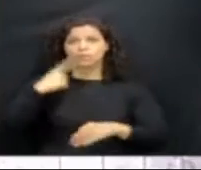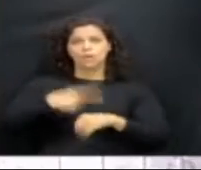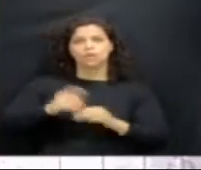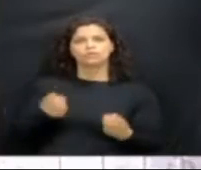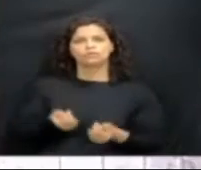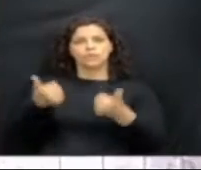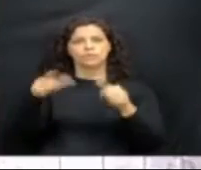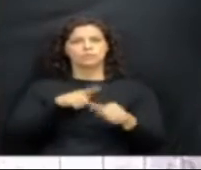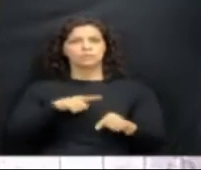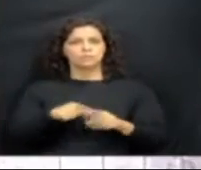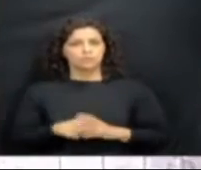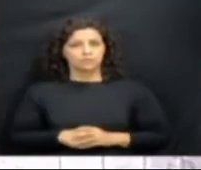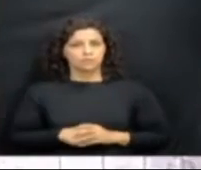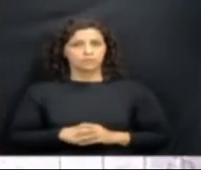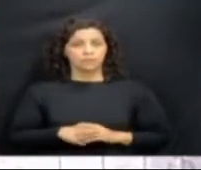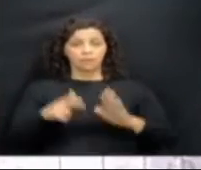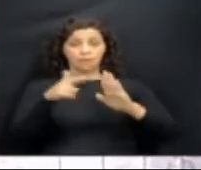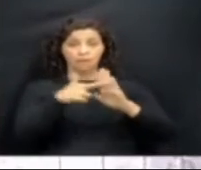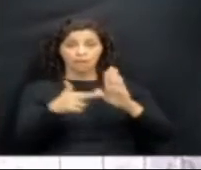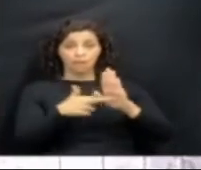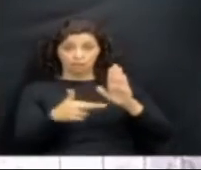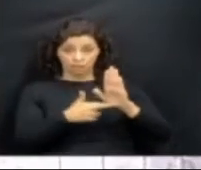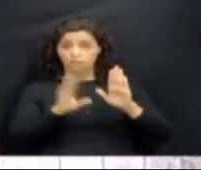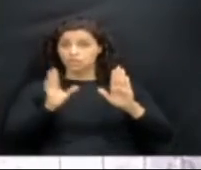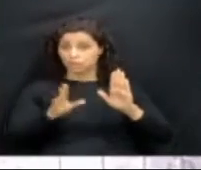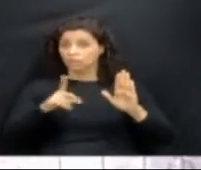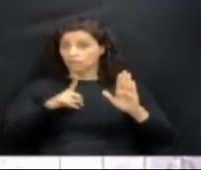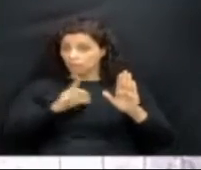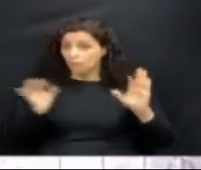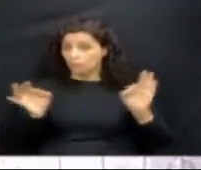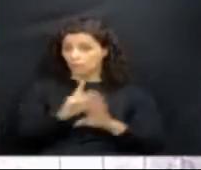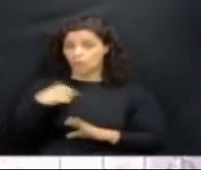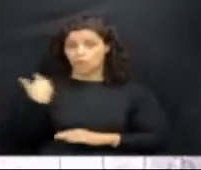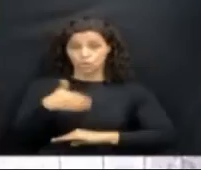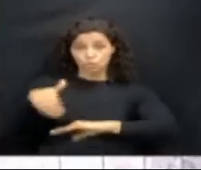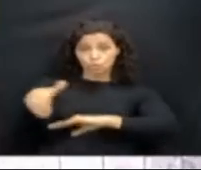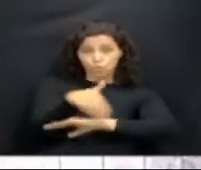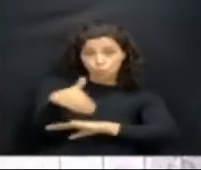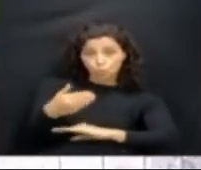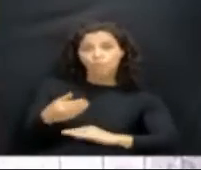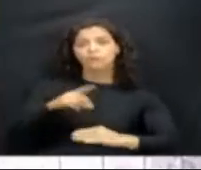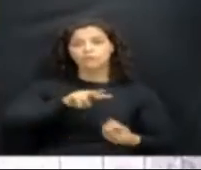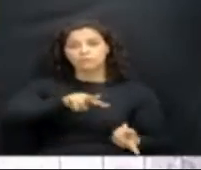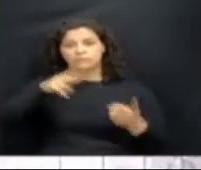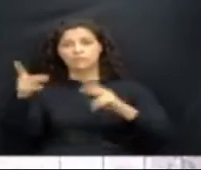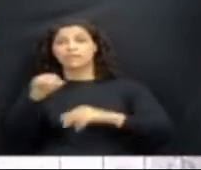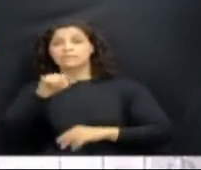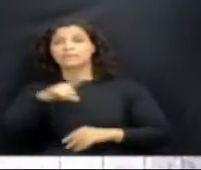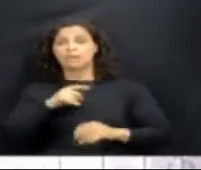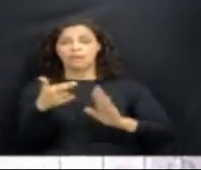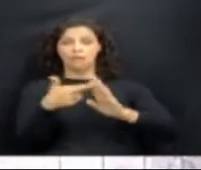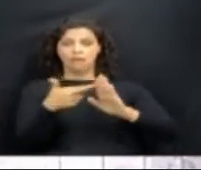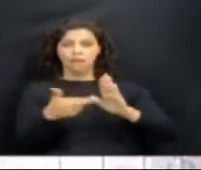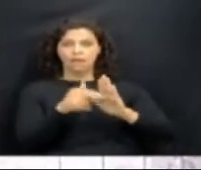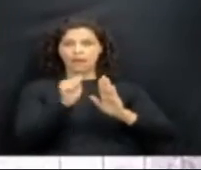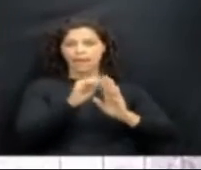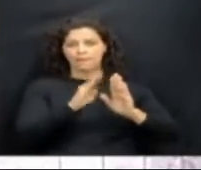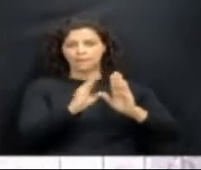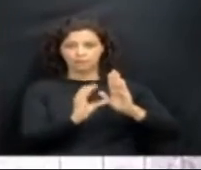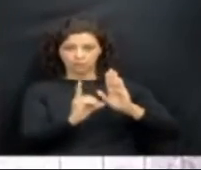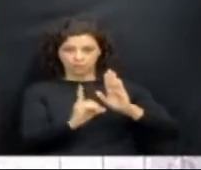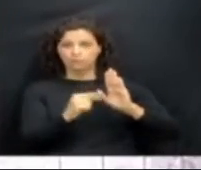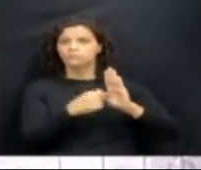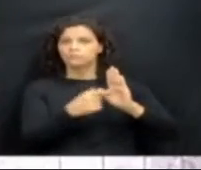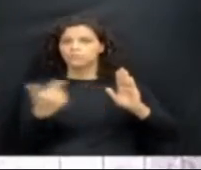ceder. Ou seja, cláusula, só serão cedidas as rodovias caso a condicionante A, B,